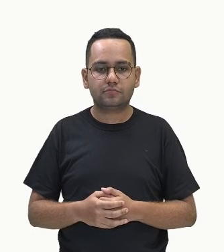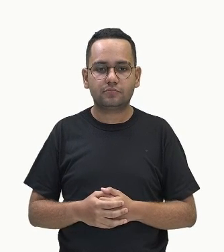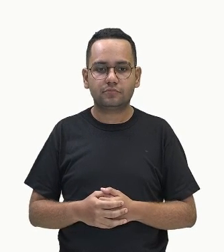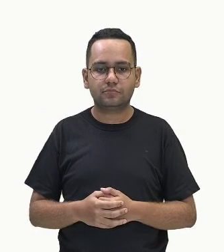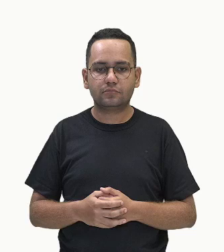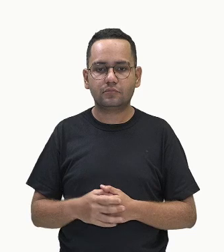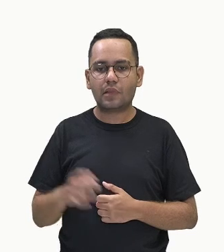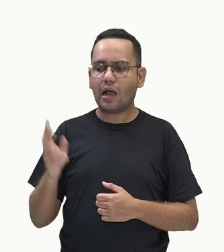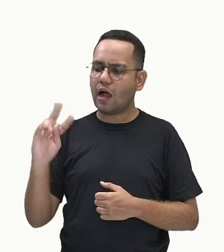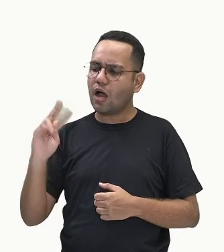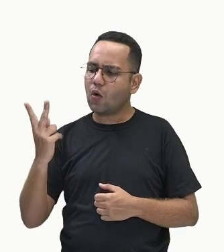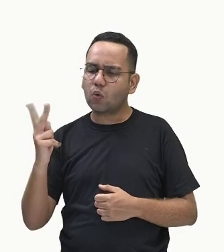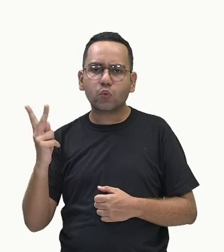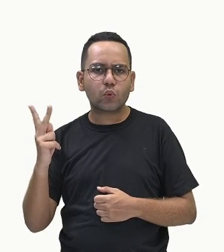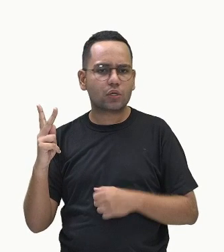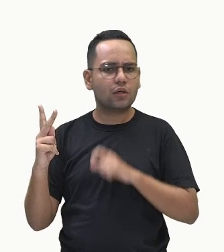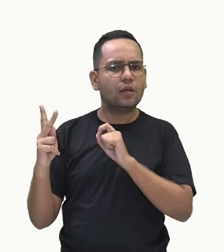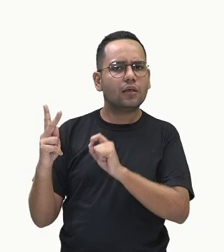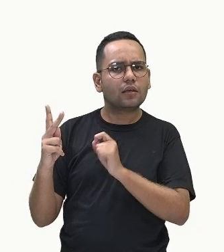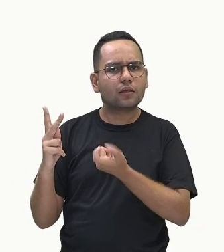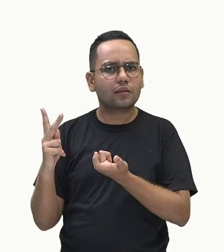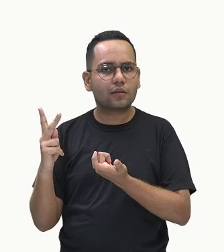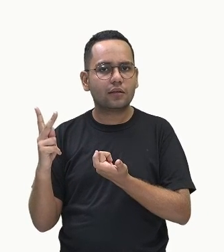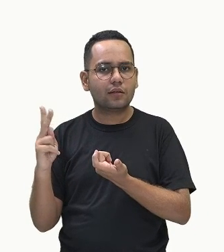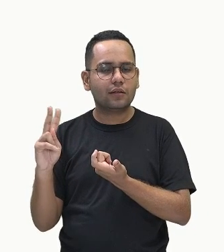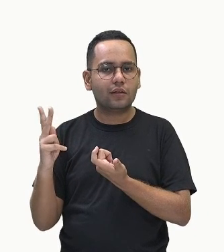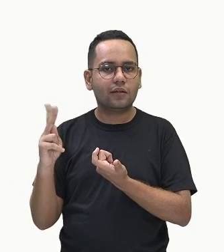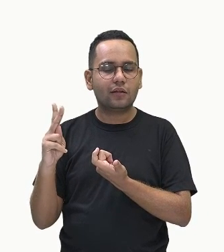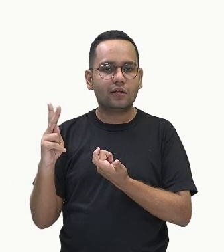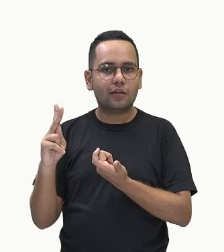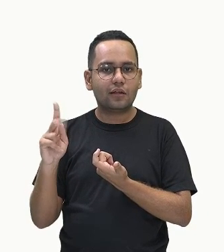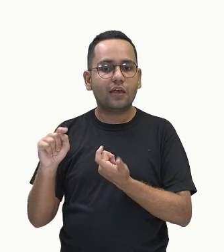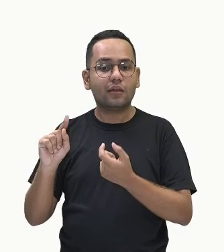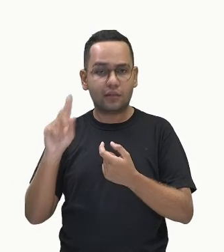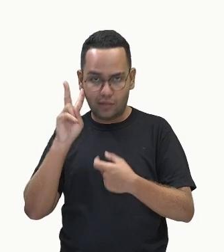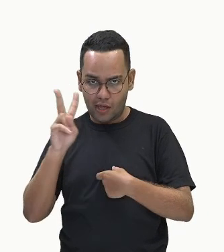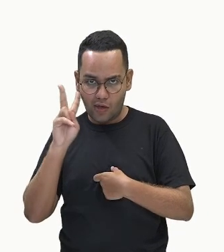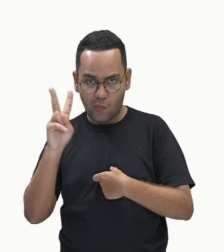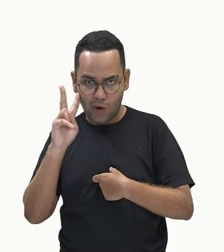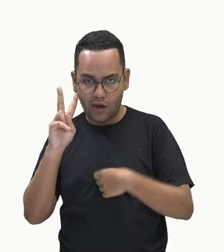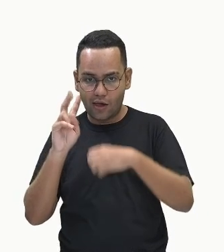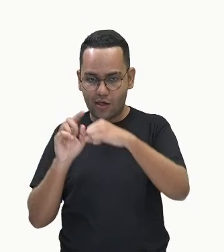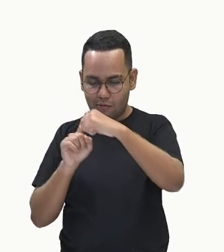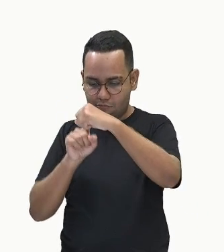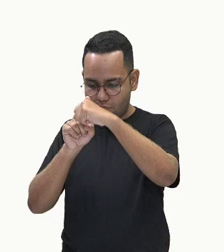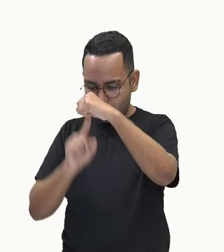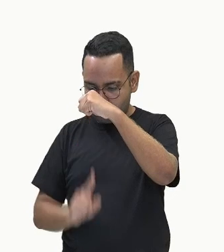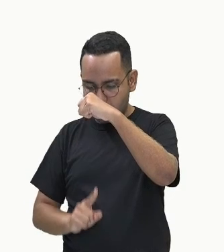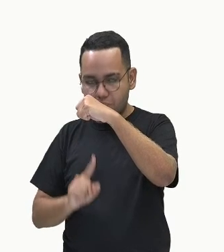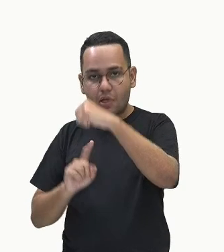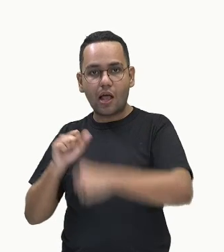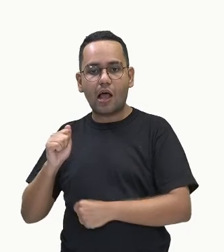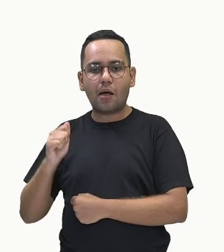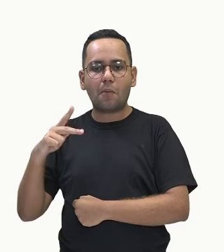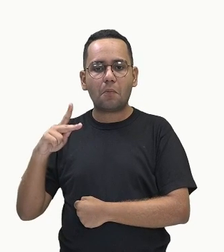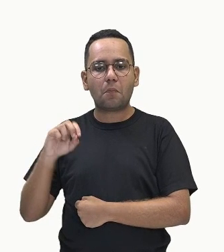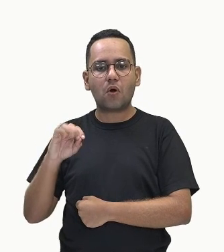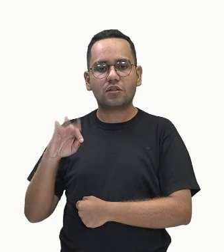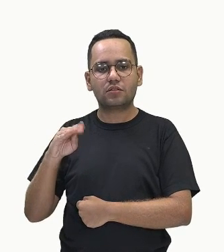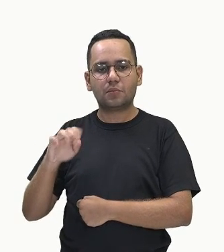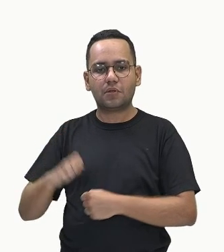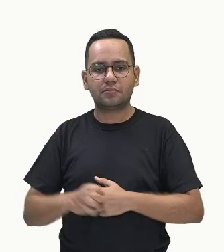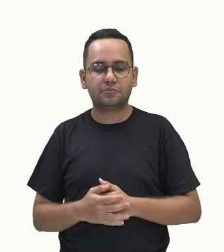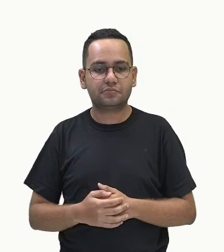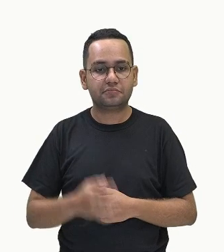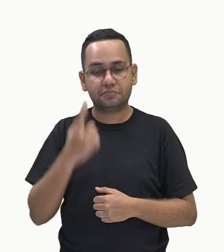a altura. Quem é a nossa altura mesmo? A nossa altura, nós sabemos que é quem? É o apótema. Então, eu vou